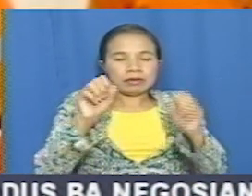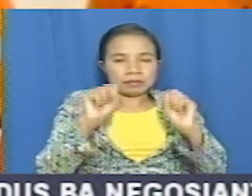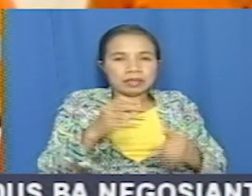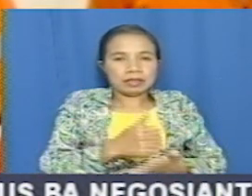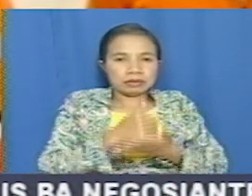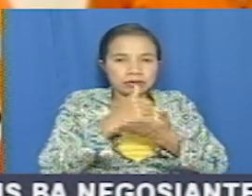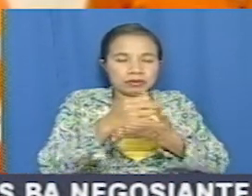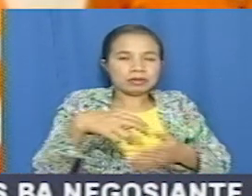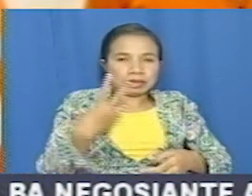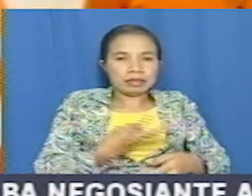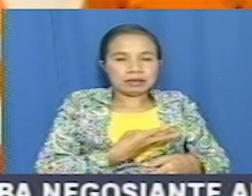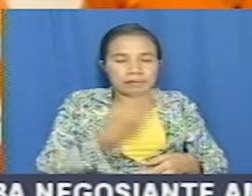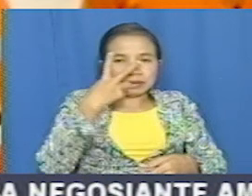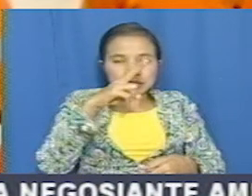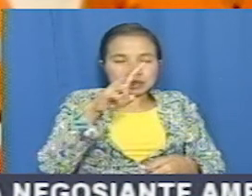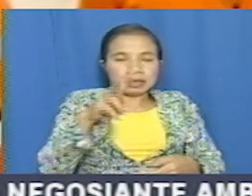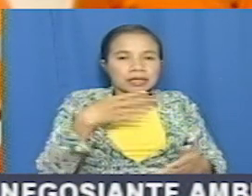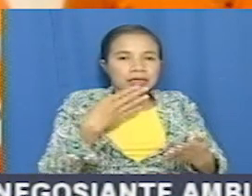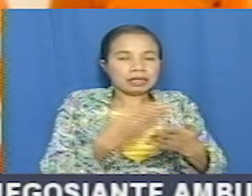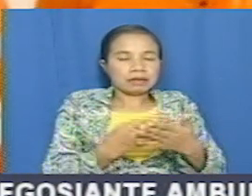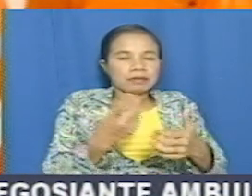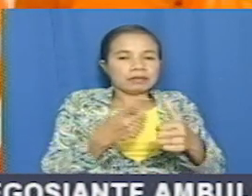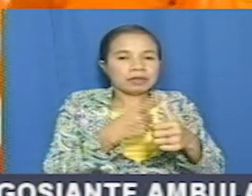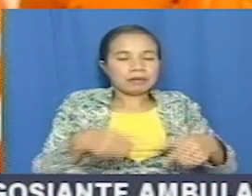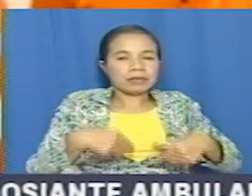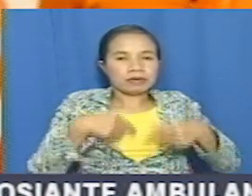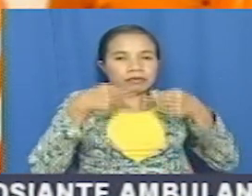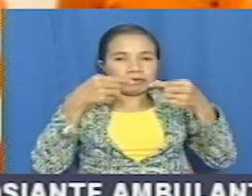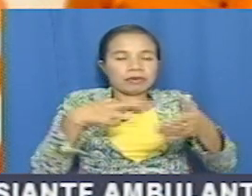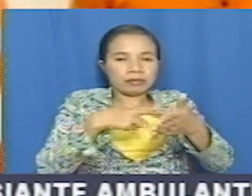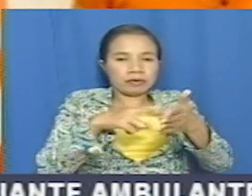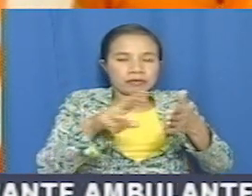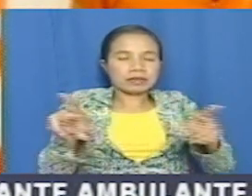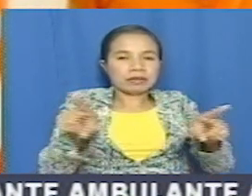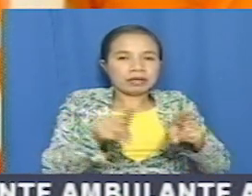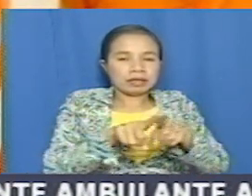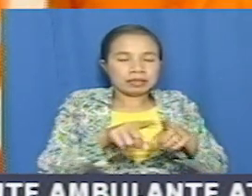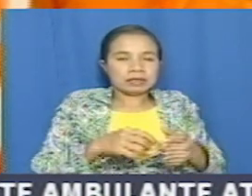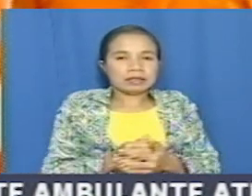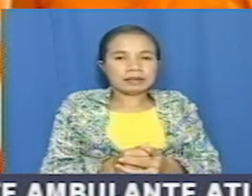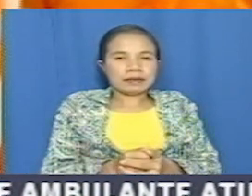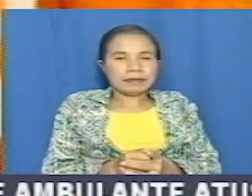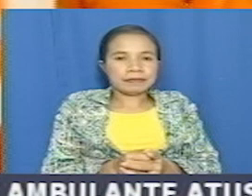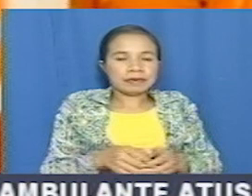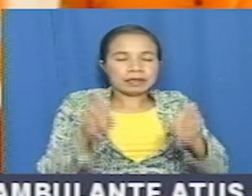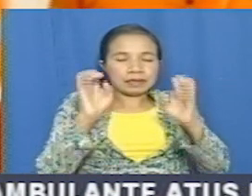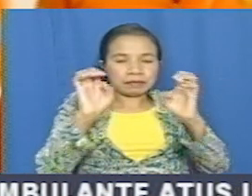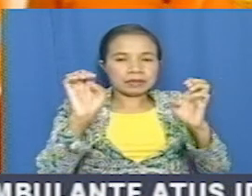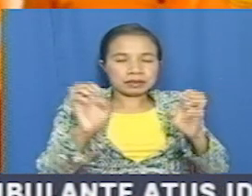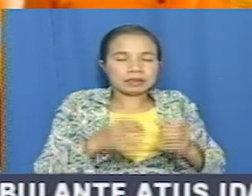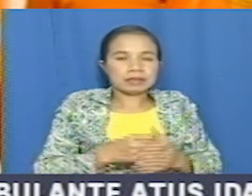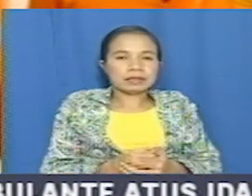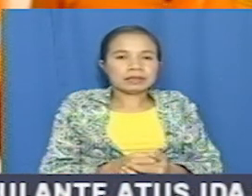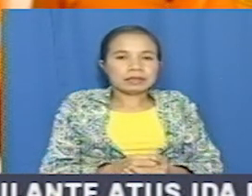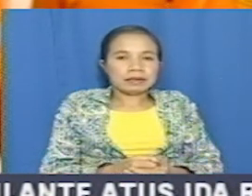atu bela hare dia kliutan antes de ami fo aprovação hanesan safety case emergency response plan